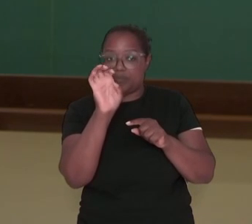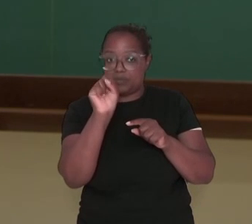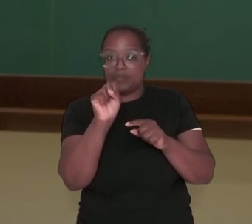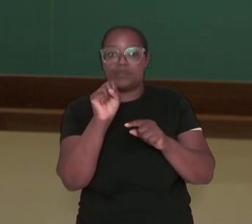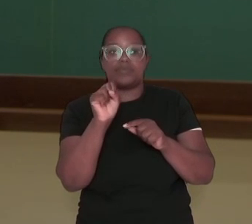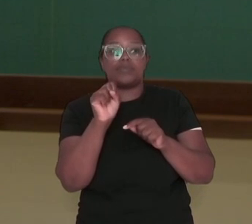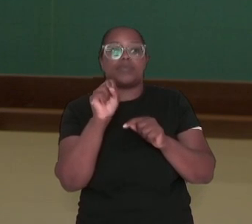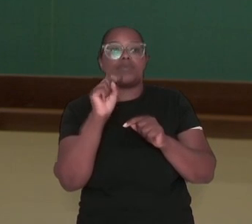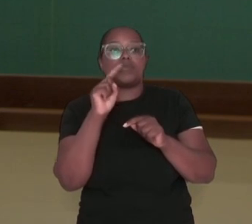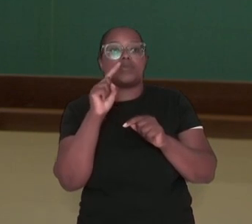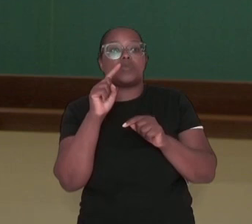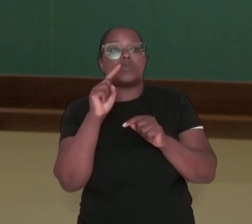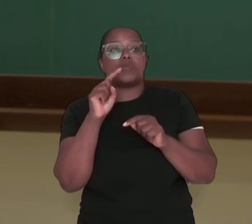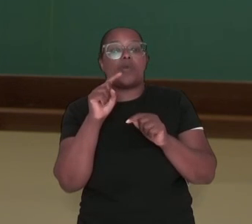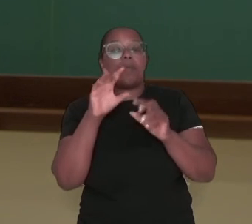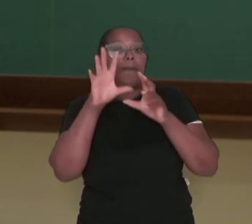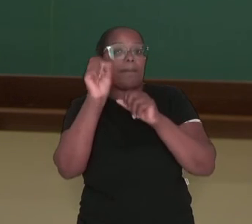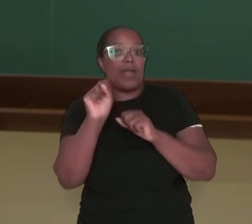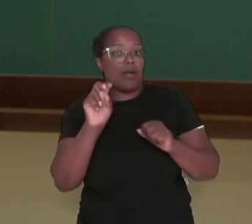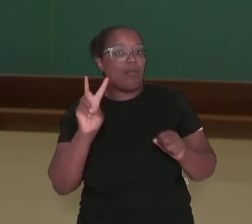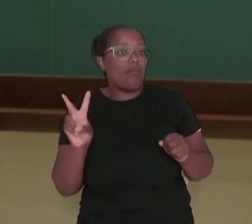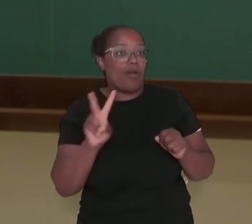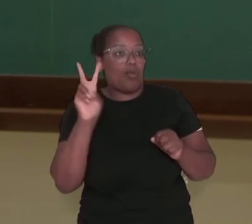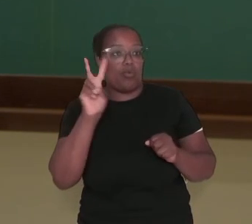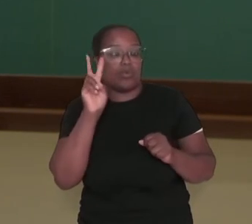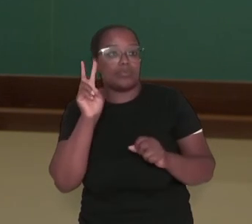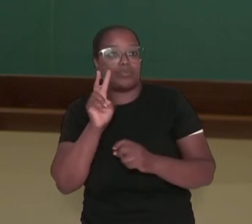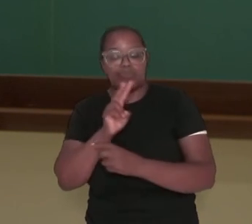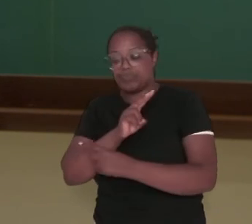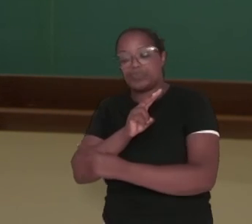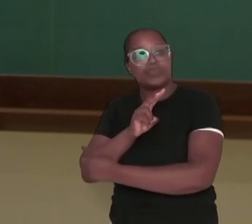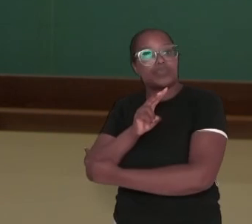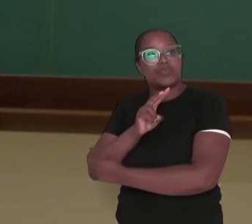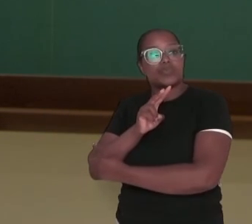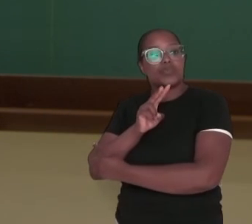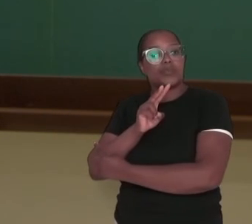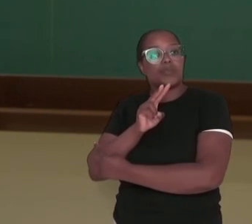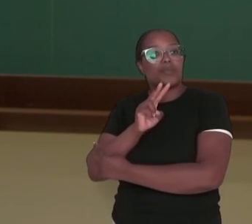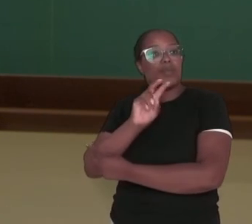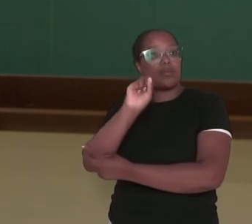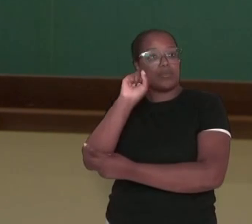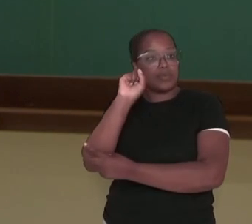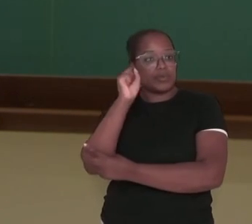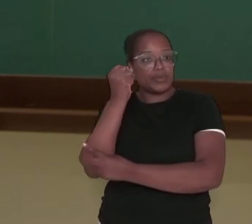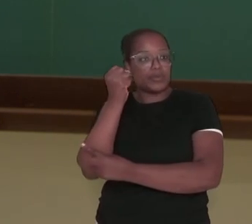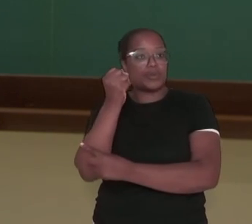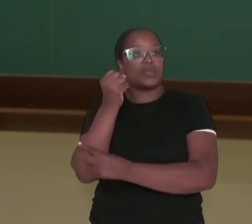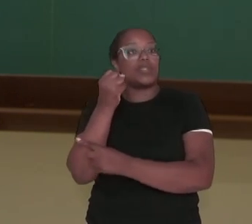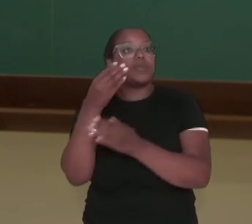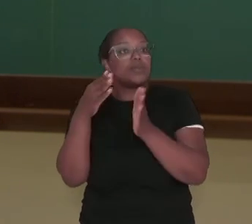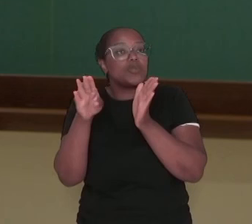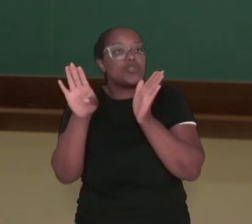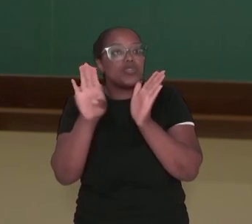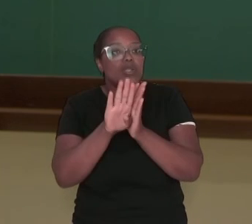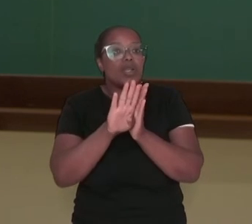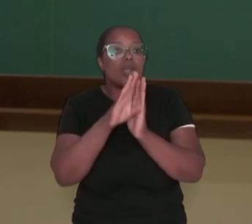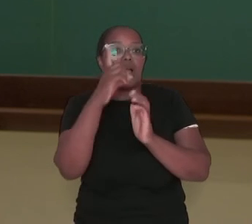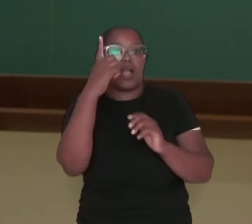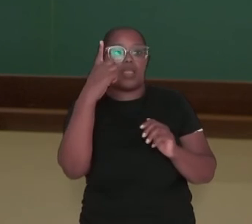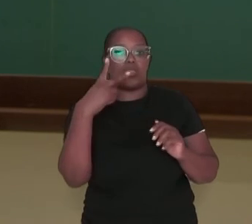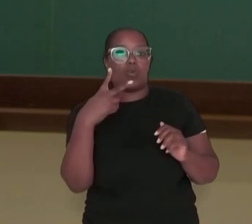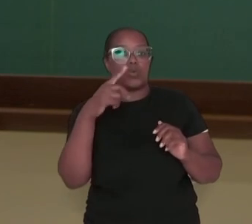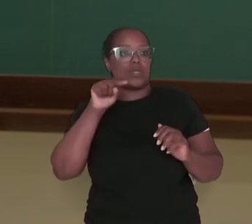nós vamos multiplicar o valor do megabyte por 8, que é essa correspondência. E chegamos no resultado de